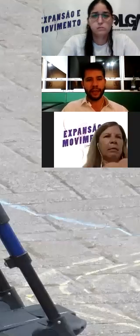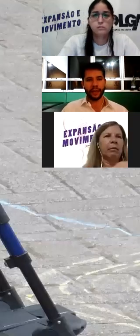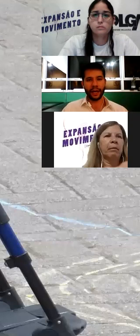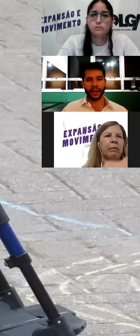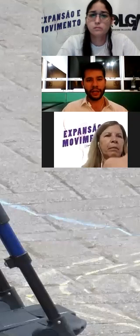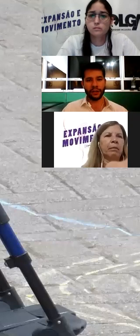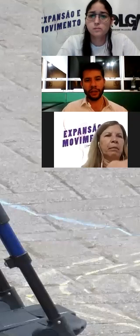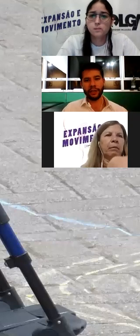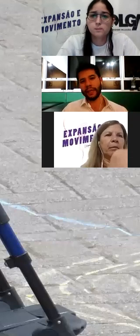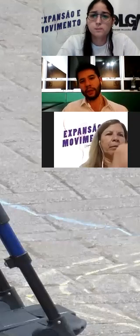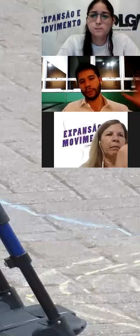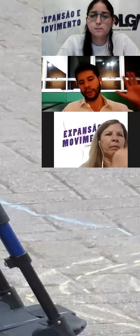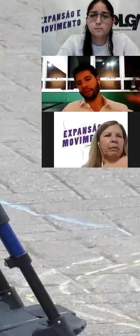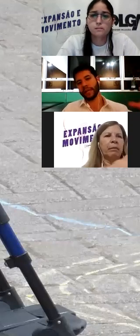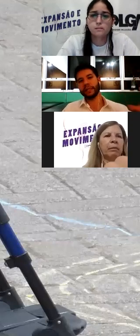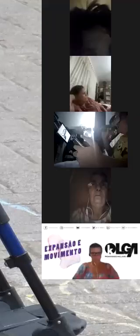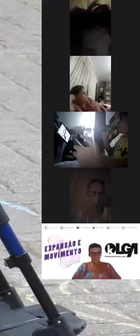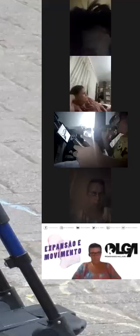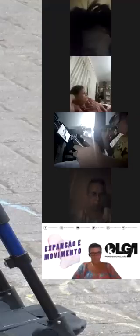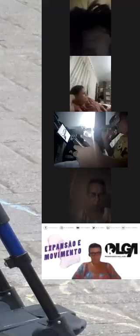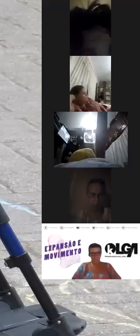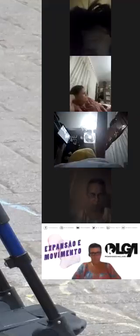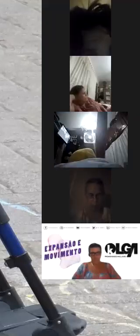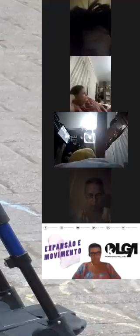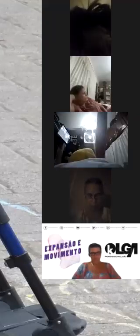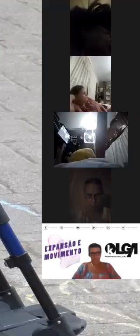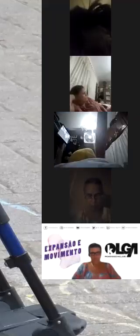aí, a gente entendendo por que falar da deficiência,